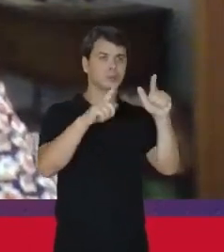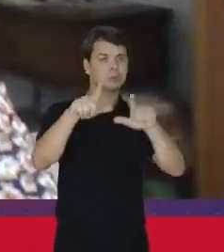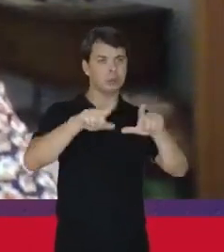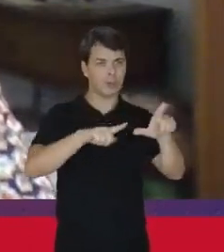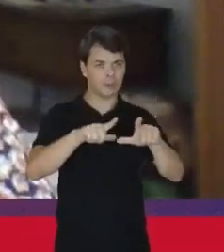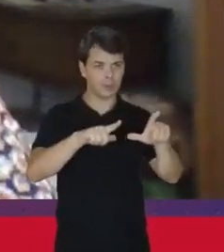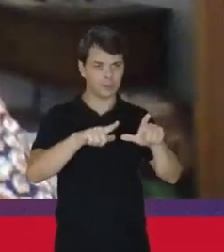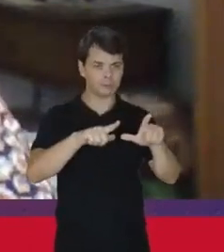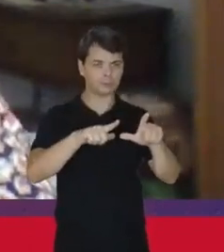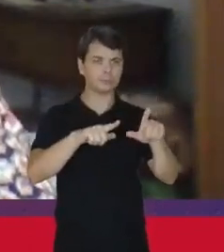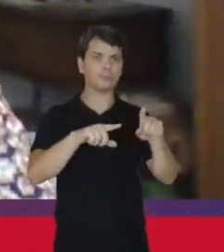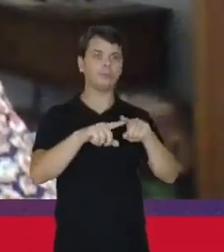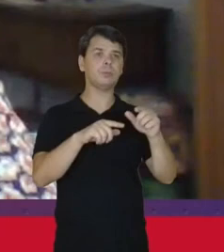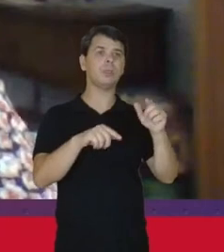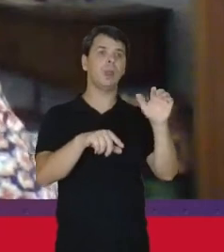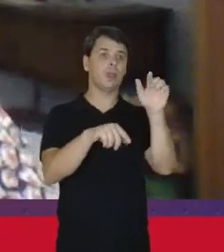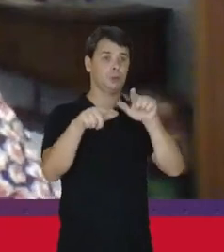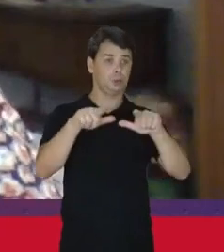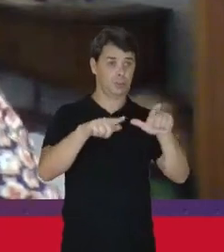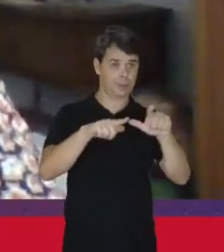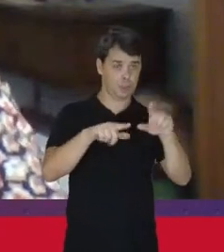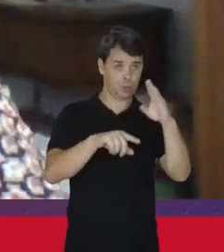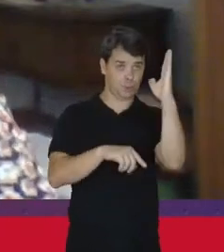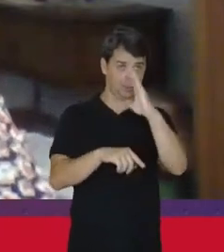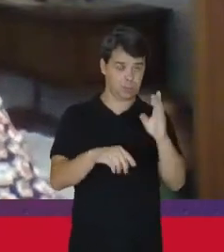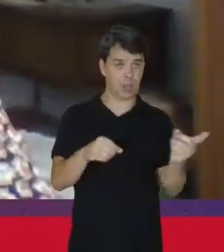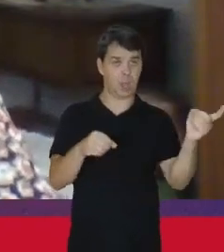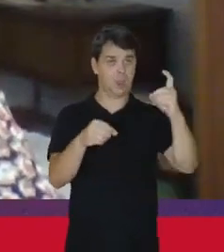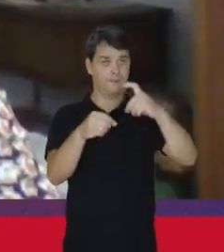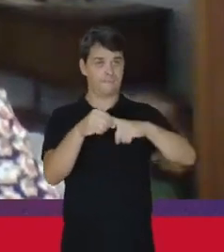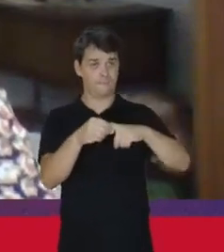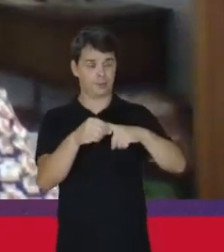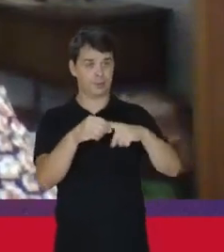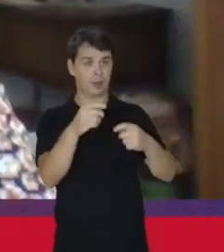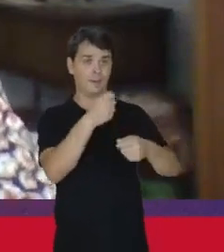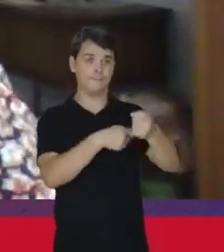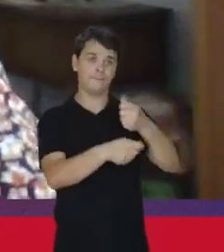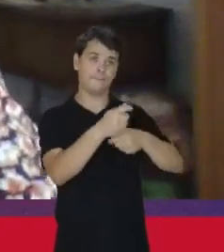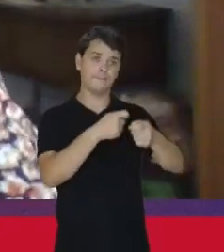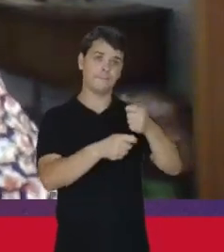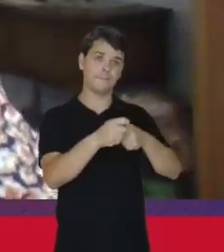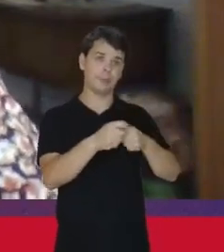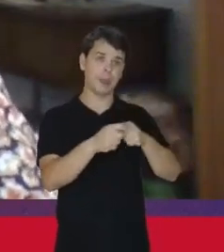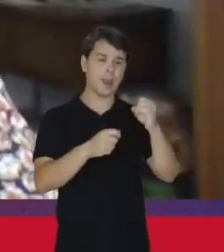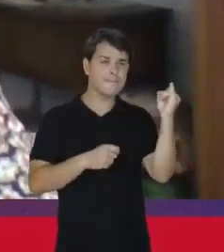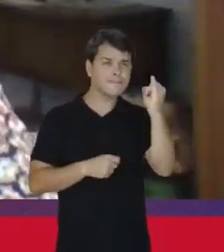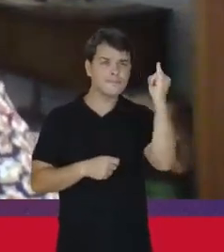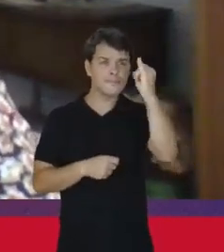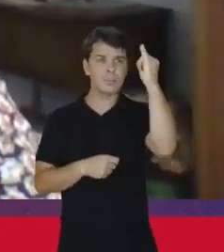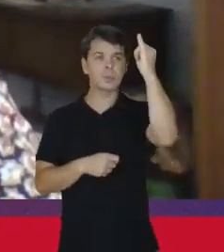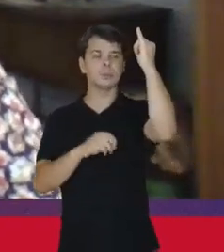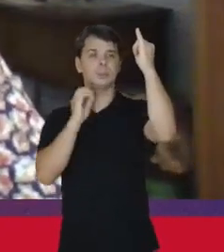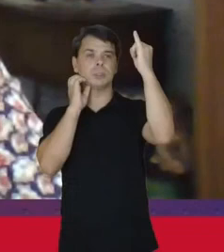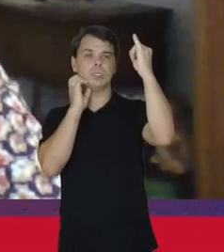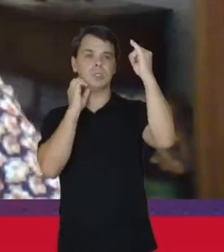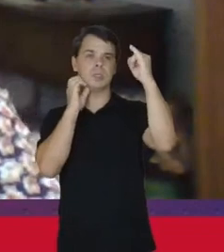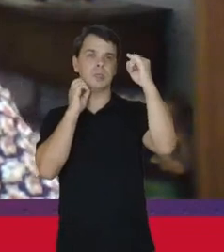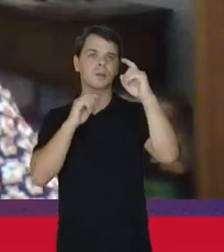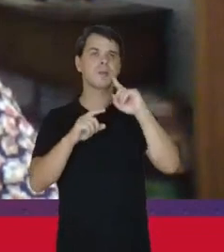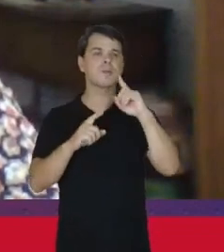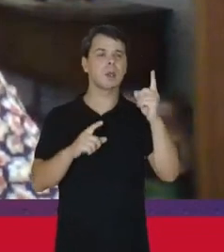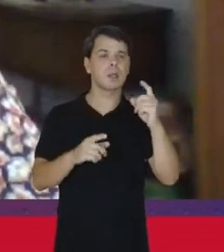formalização do emprego no Brasil, e a retomada da atividade econômica é fundamental